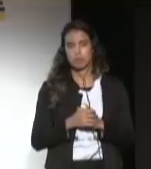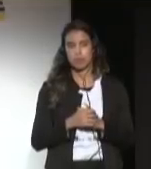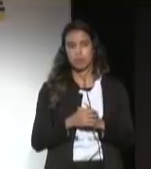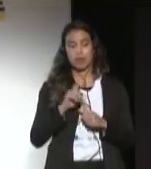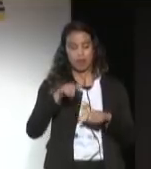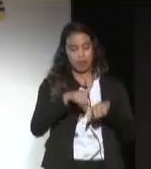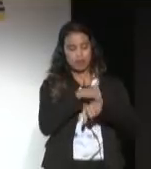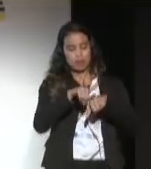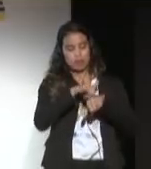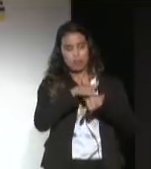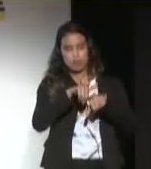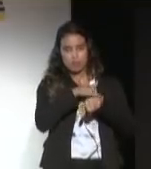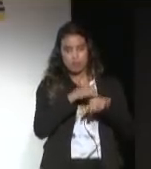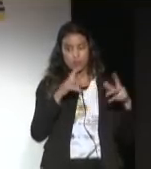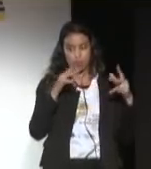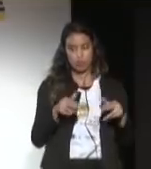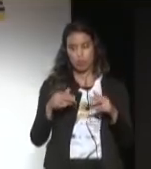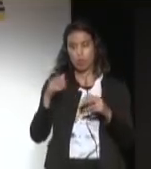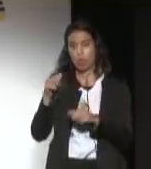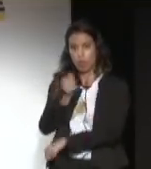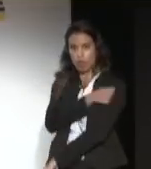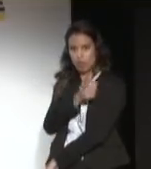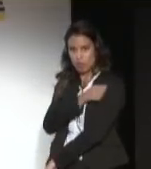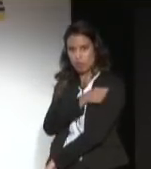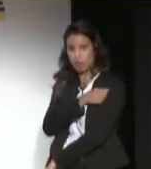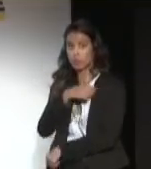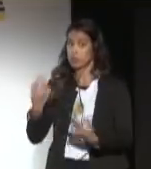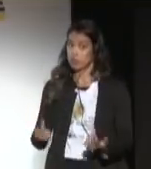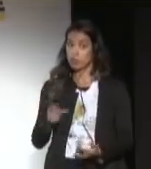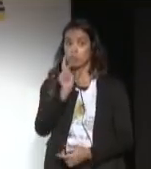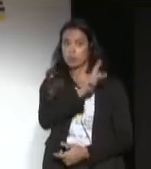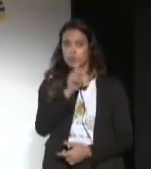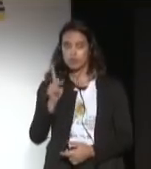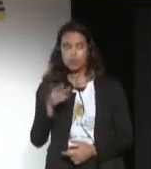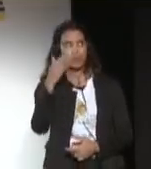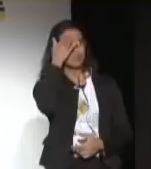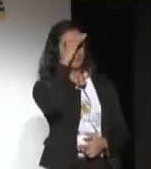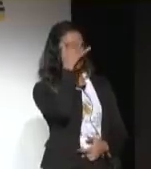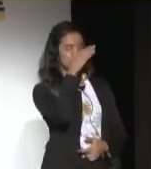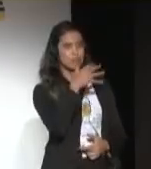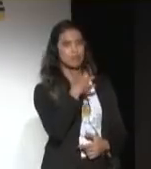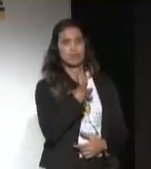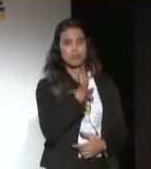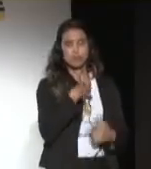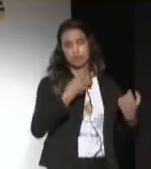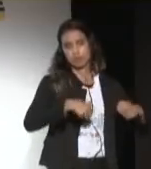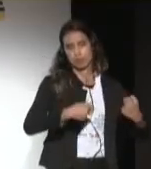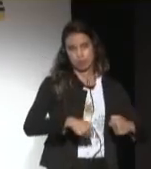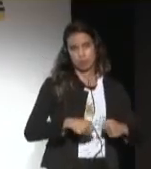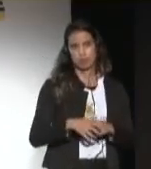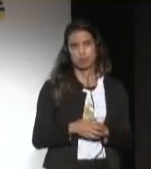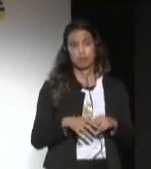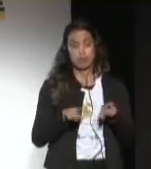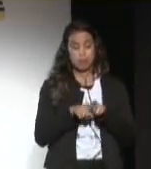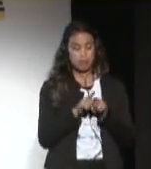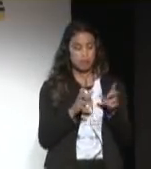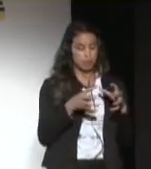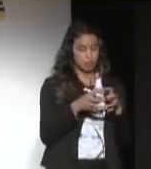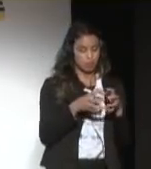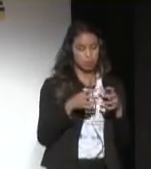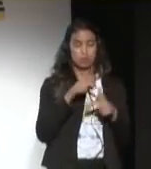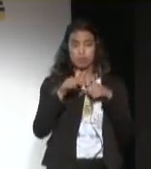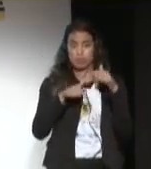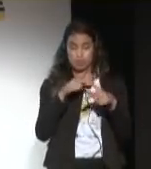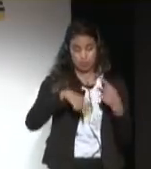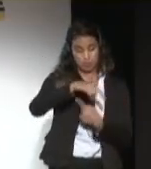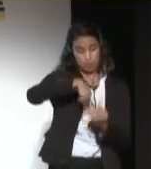modelagem que eles vão usar com os alunos. Então, os professores precisam estar engajados. E precisa ter um trabalho em equipe, em grupo.